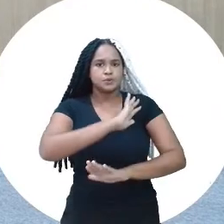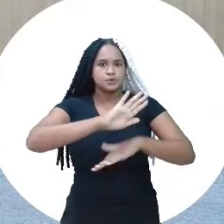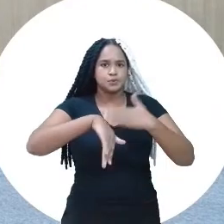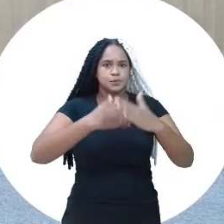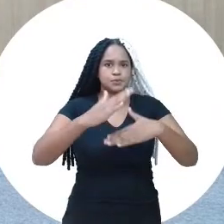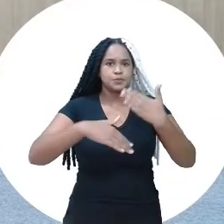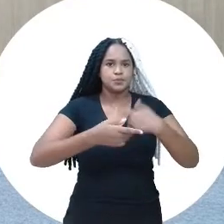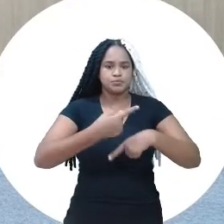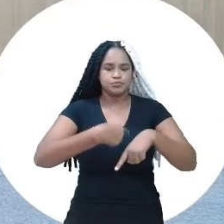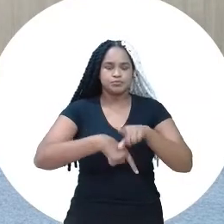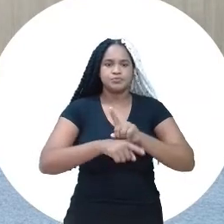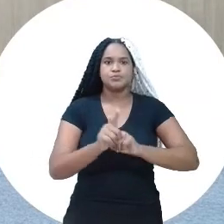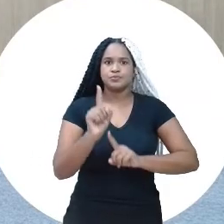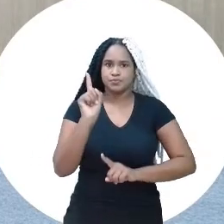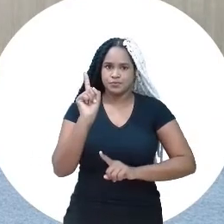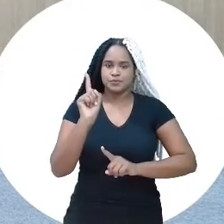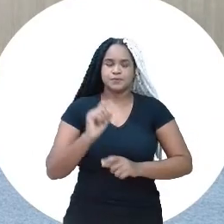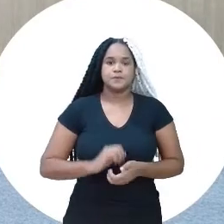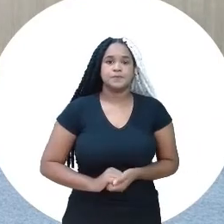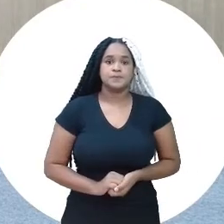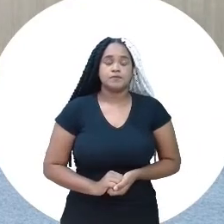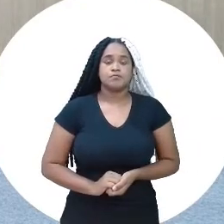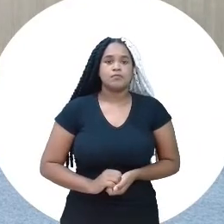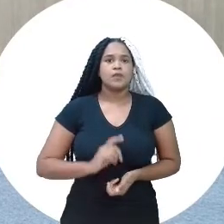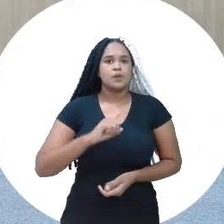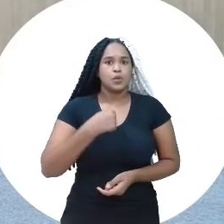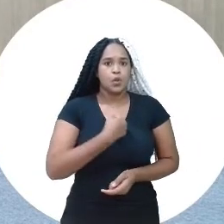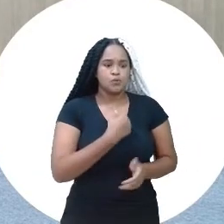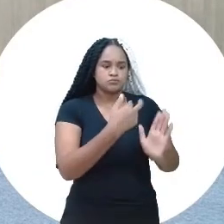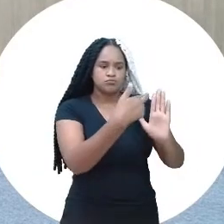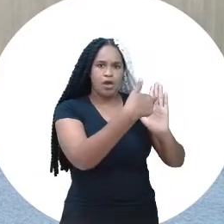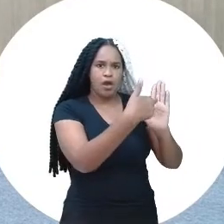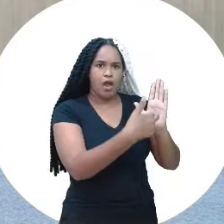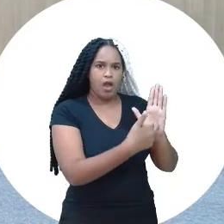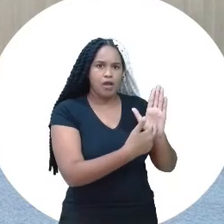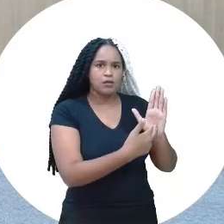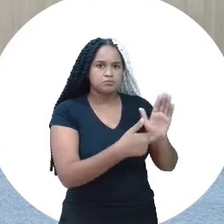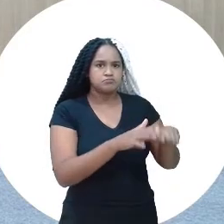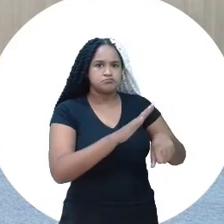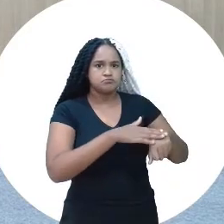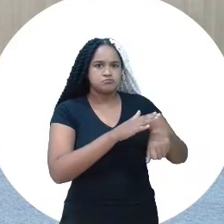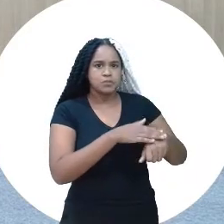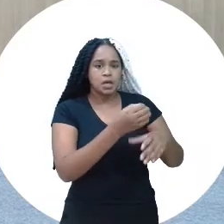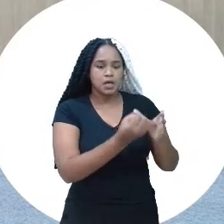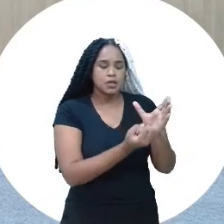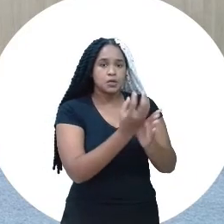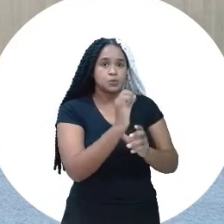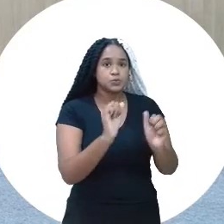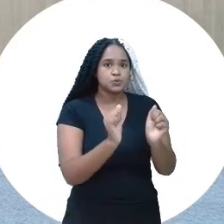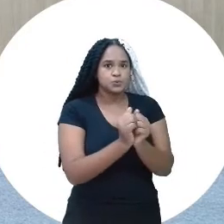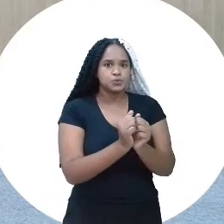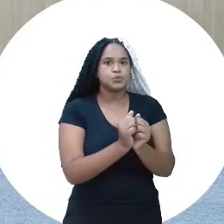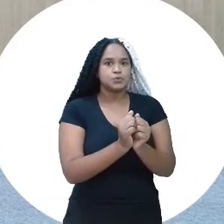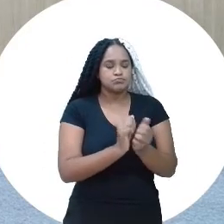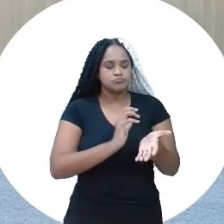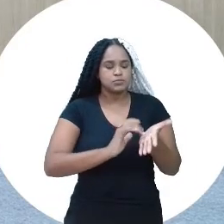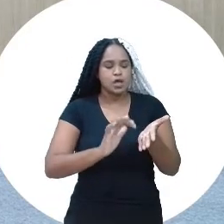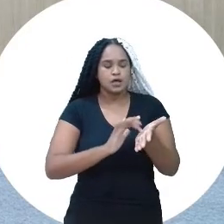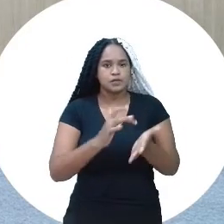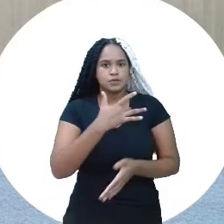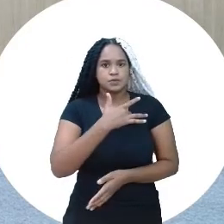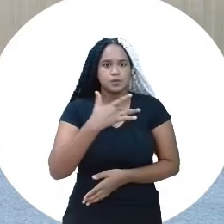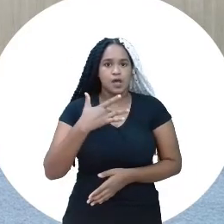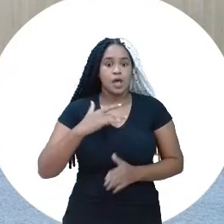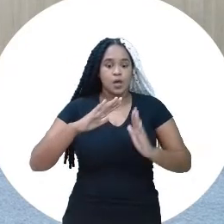estudantes. Elaboramos um protocolo sanitário em parceria com a Secretaria de Saúde que deverá ser observado por todas as